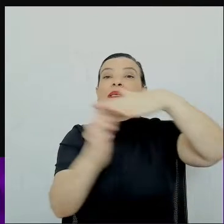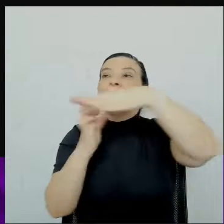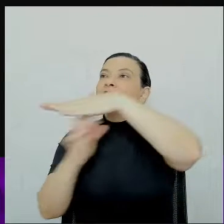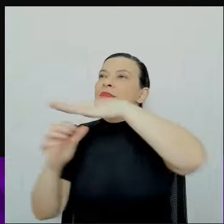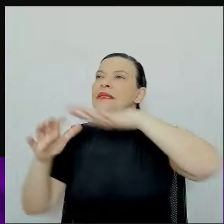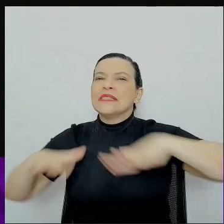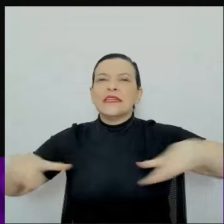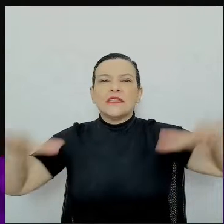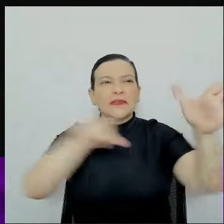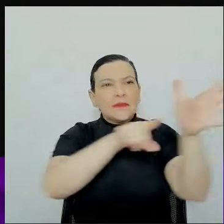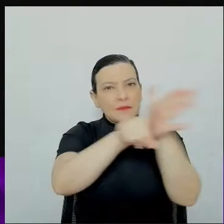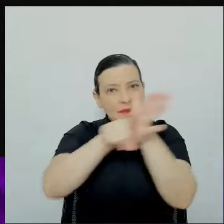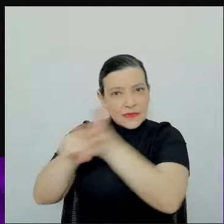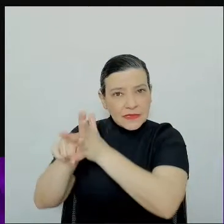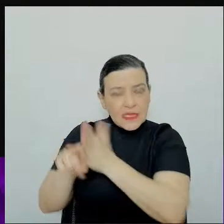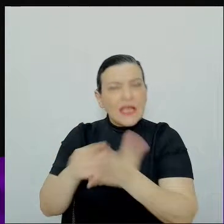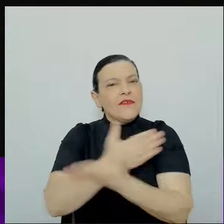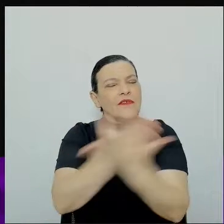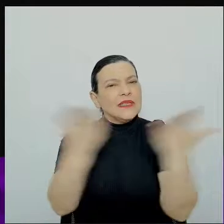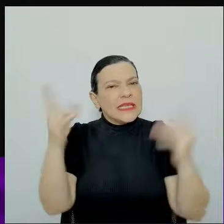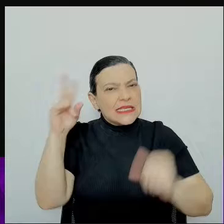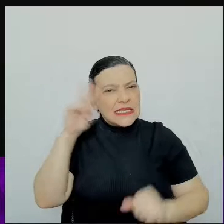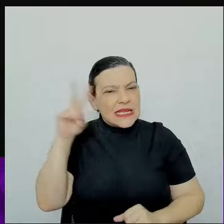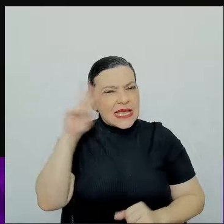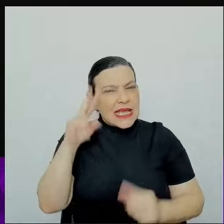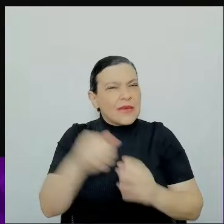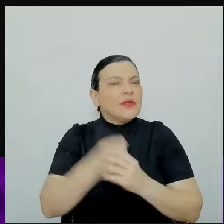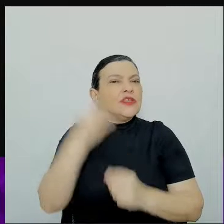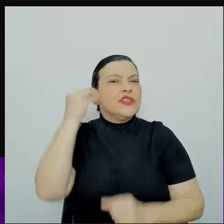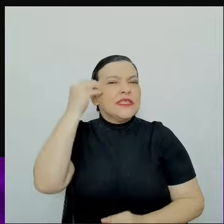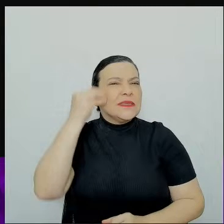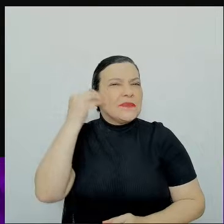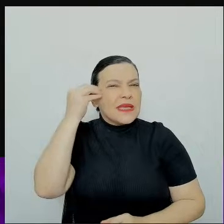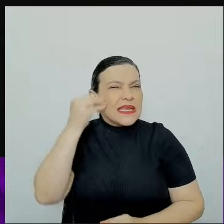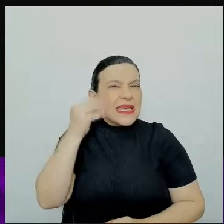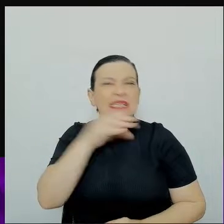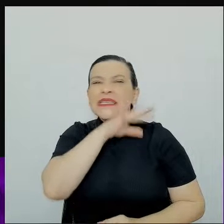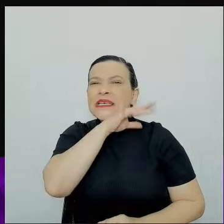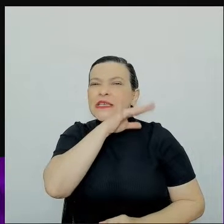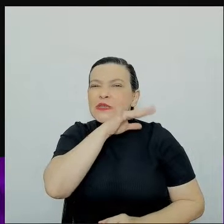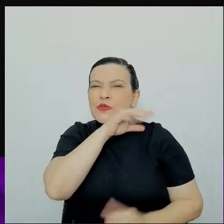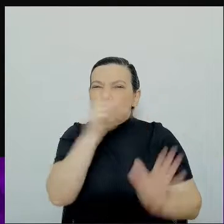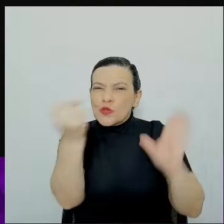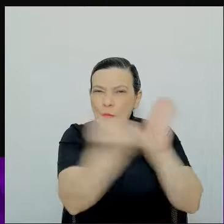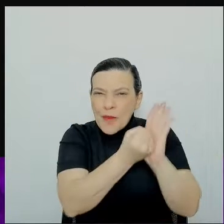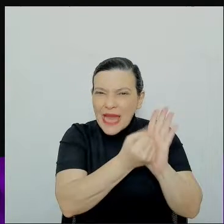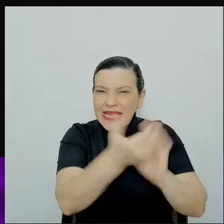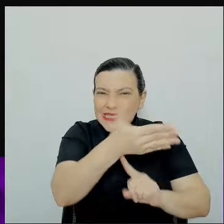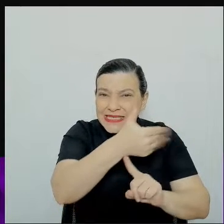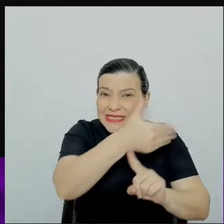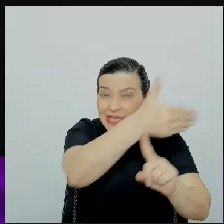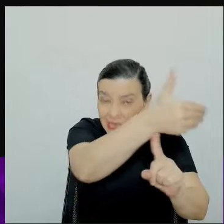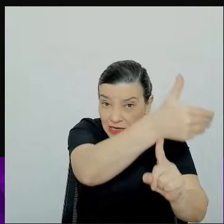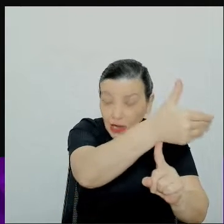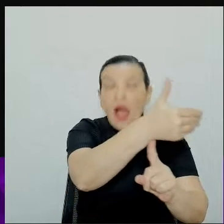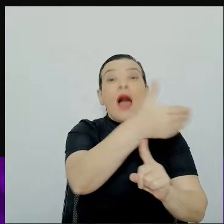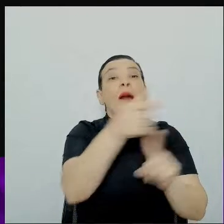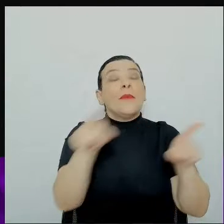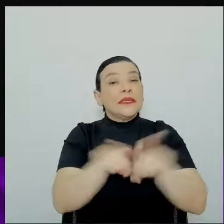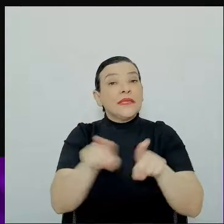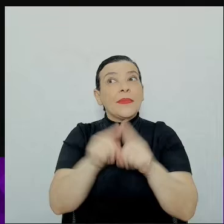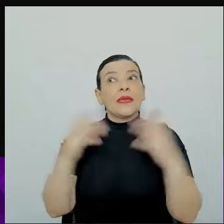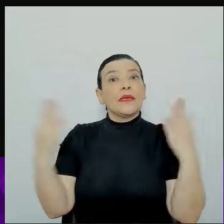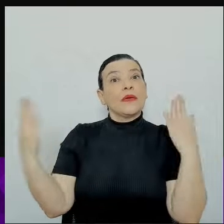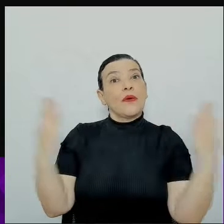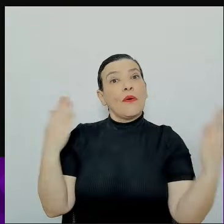peço agora para vocês recordarem de experiências ruins com marcas tecnológicas, mas aí também façam uma comparação com